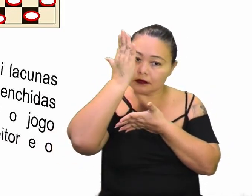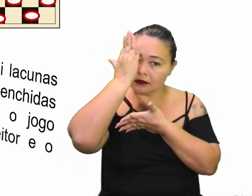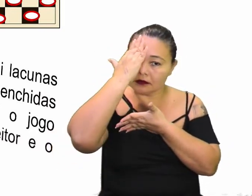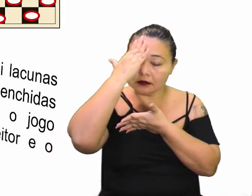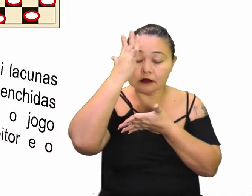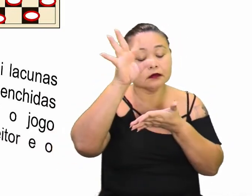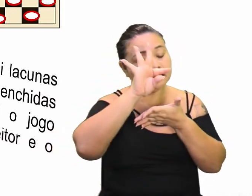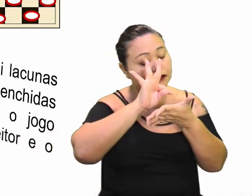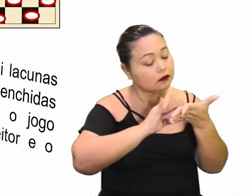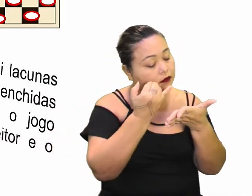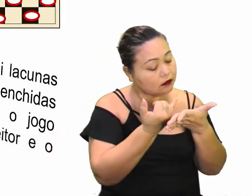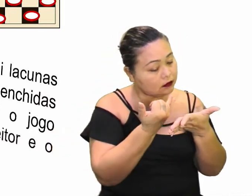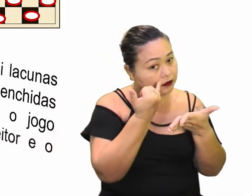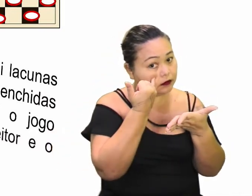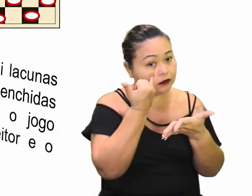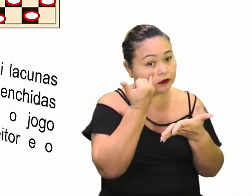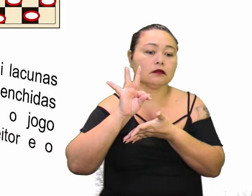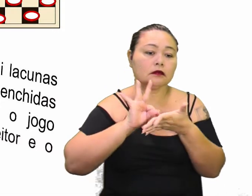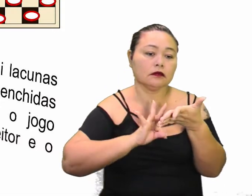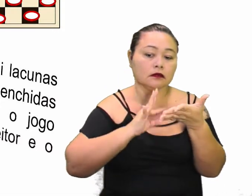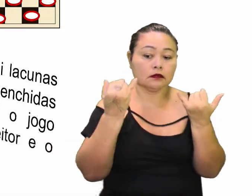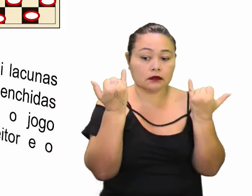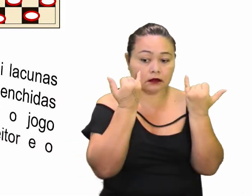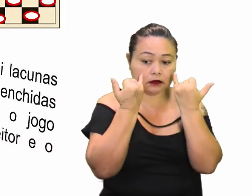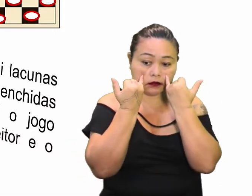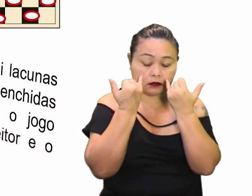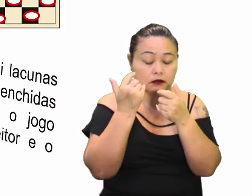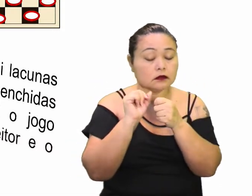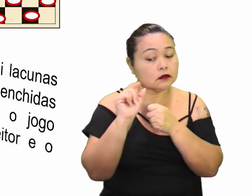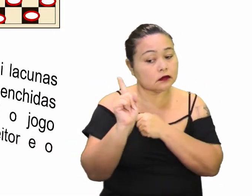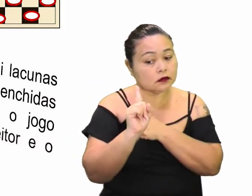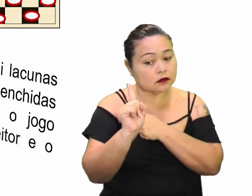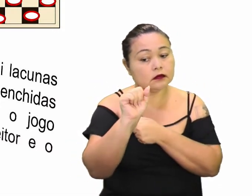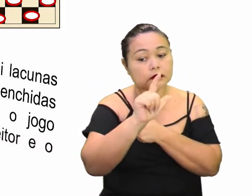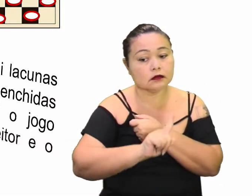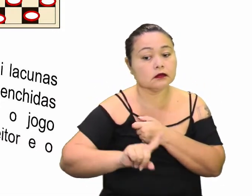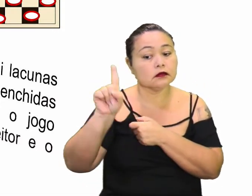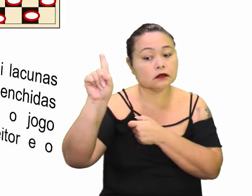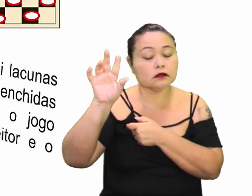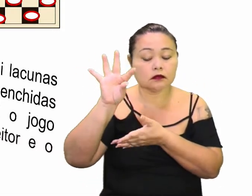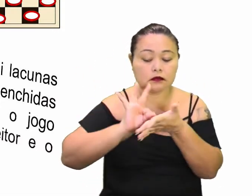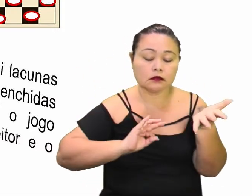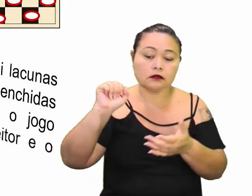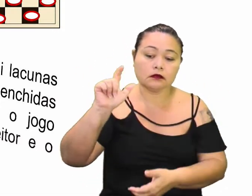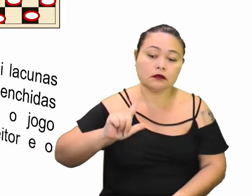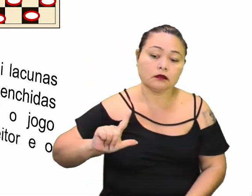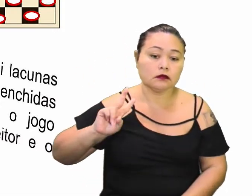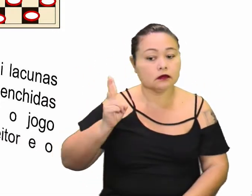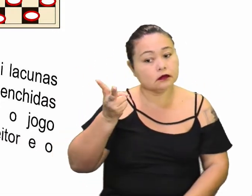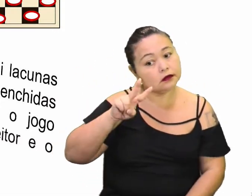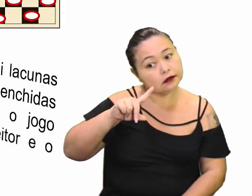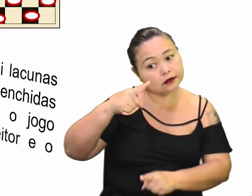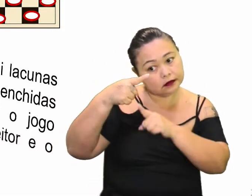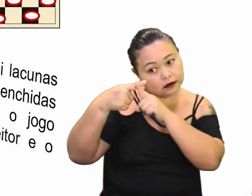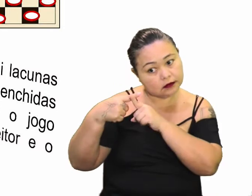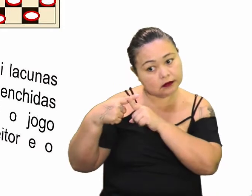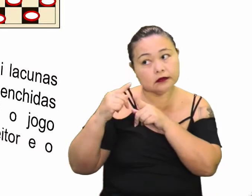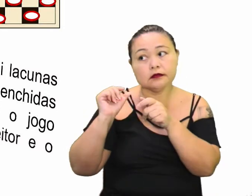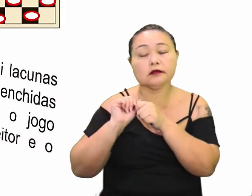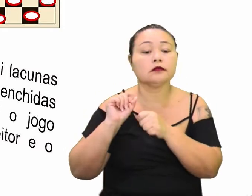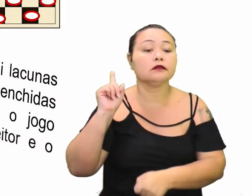Trabalhando com a espátula, seus traços são rápidos e precisos. O volume das